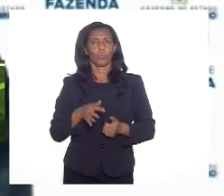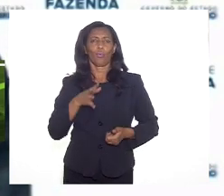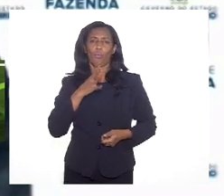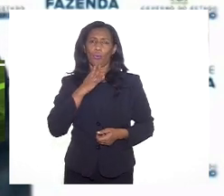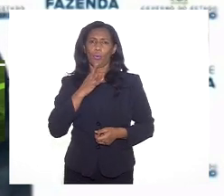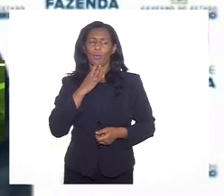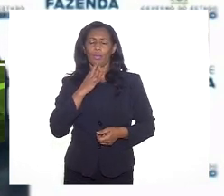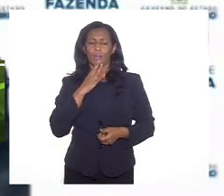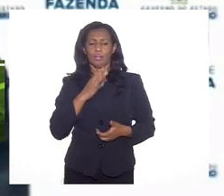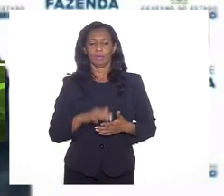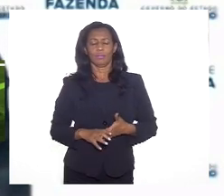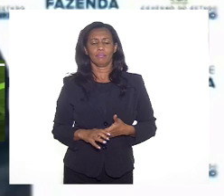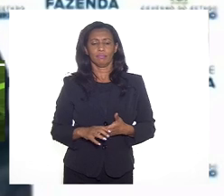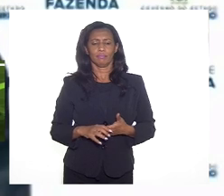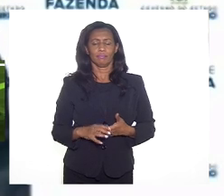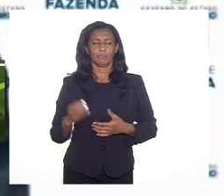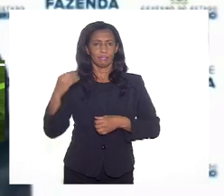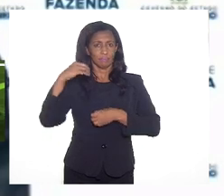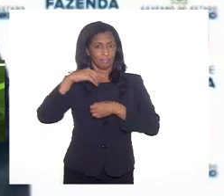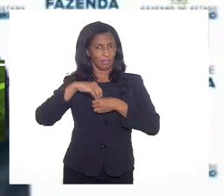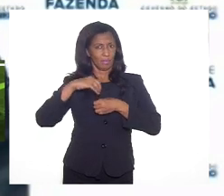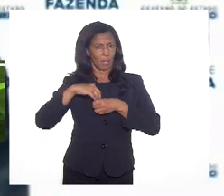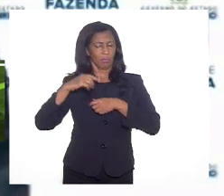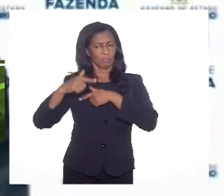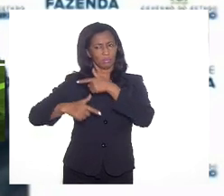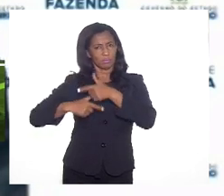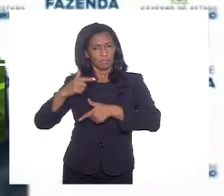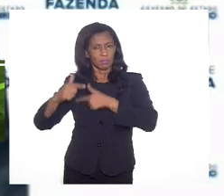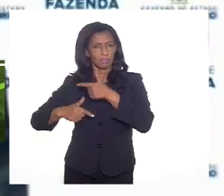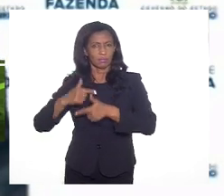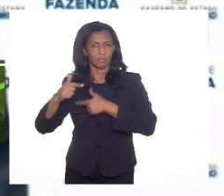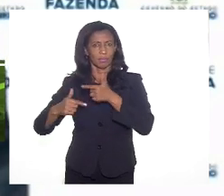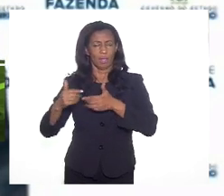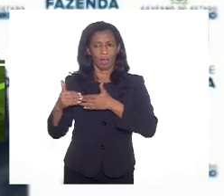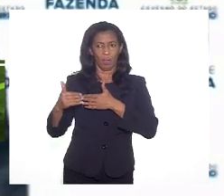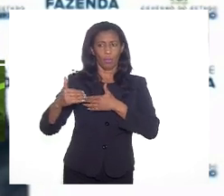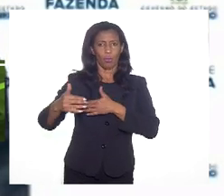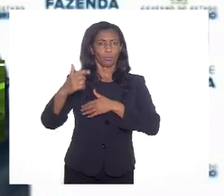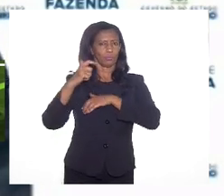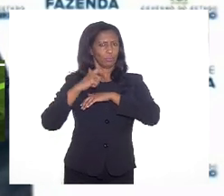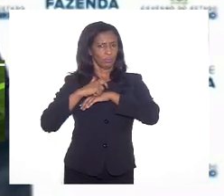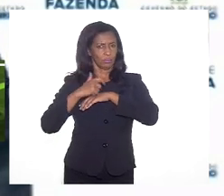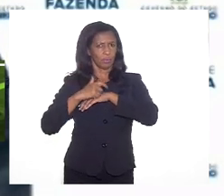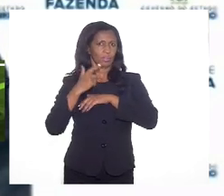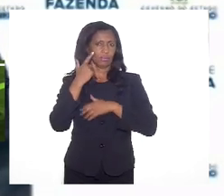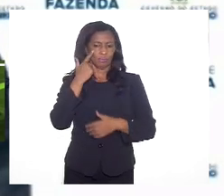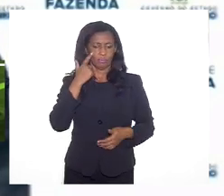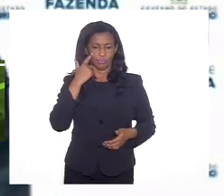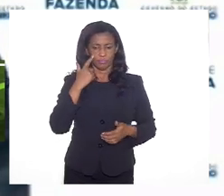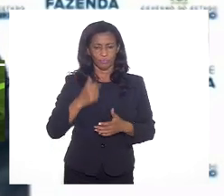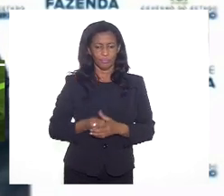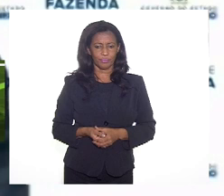conhece bem do seu mistério, e ao longo do tempo a gente vai